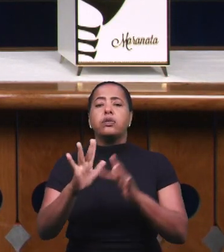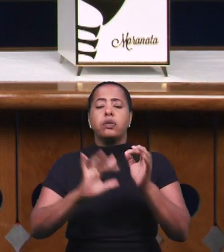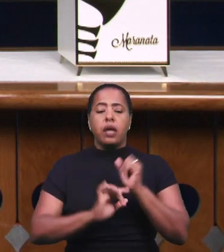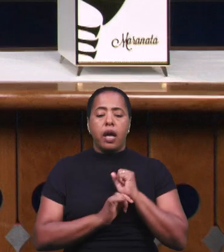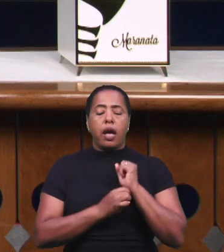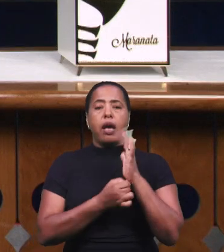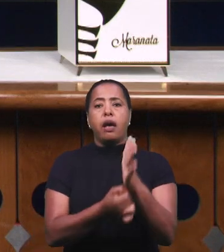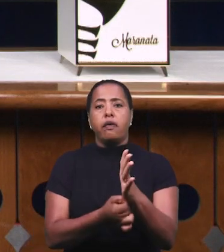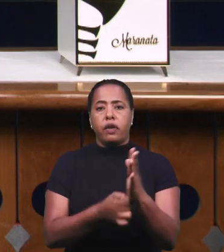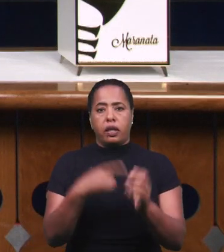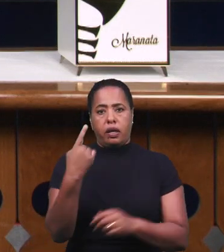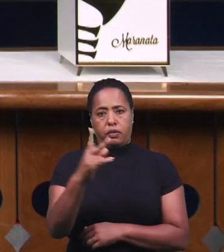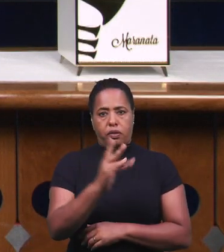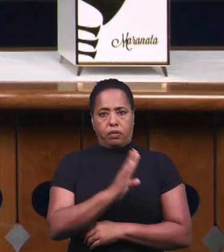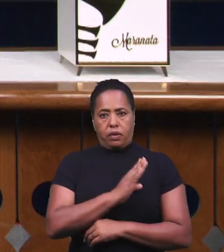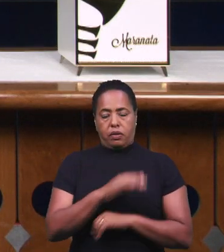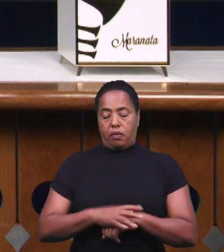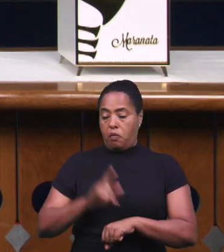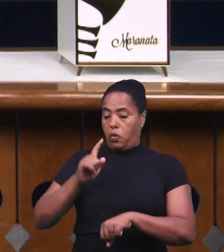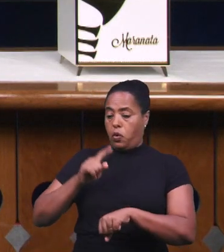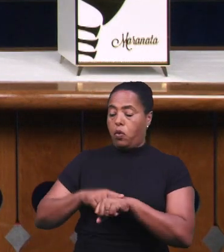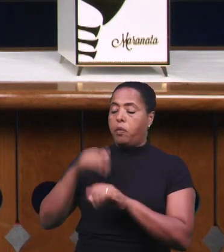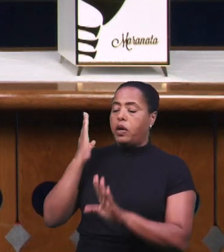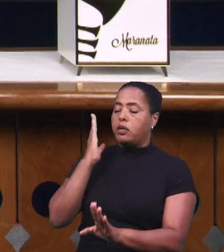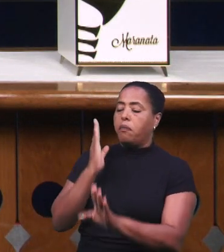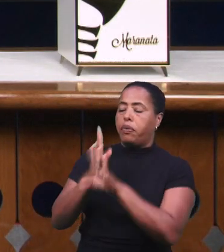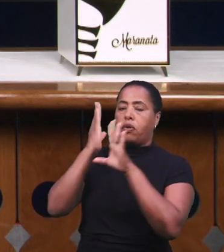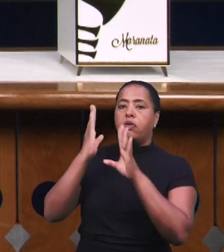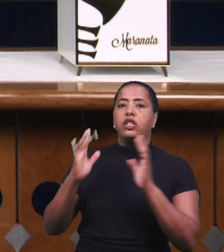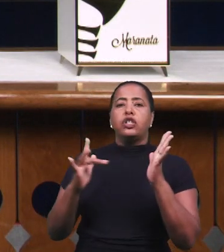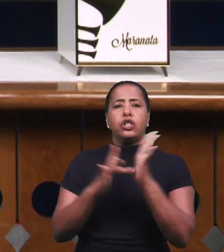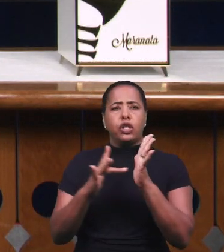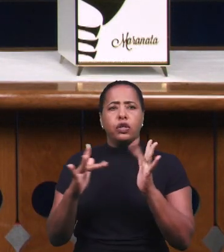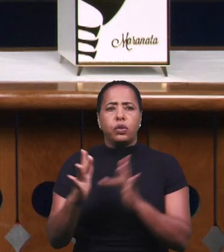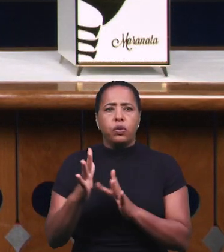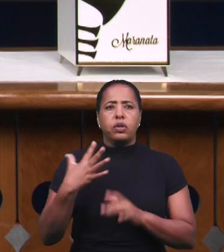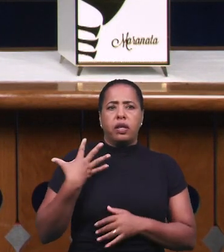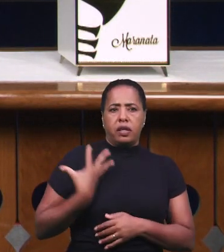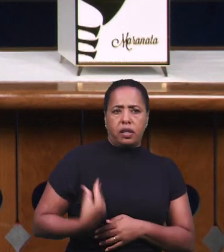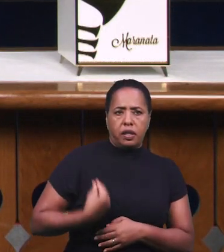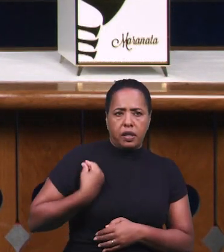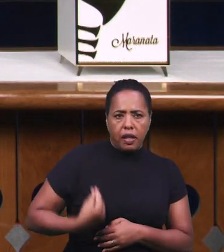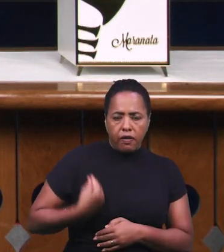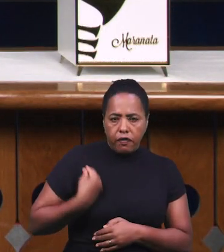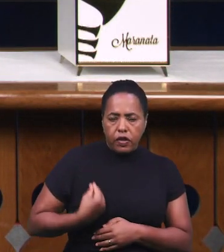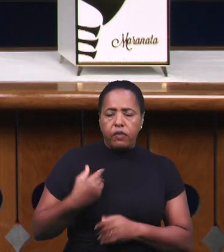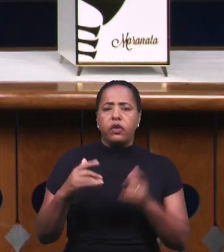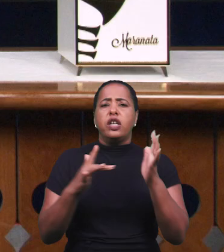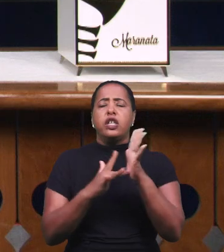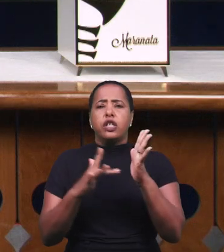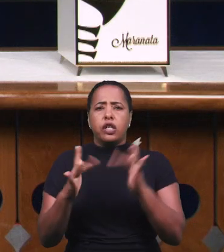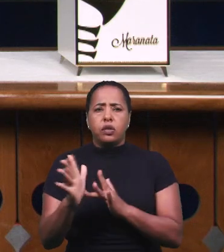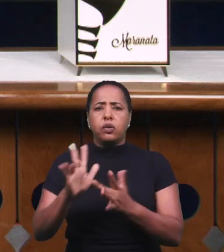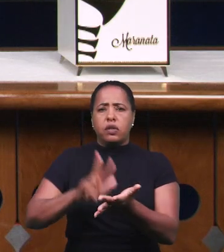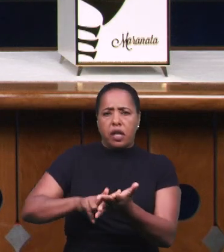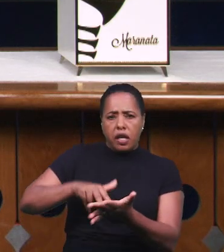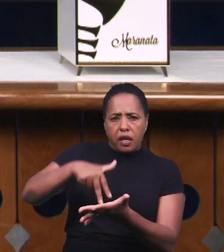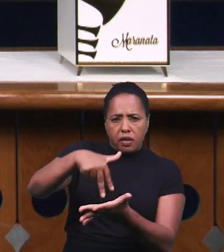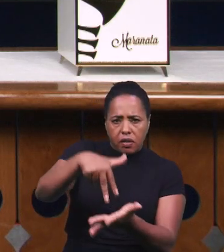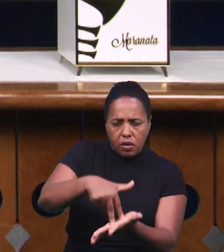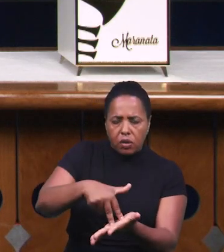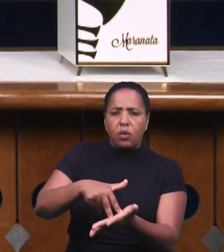momento, eles descobriram uma coisa: Jesus está vivo. Ele ressuscitou. Ele